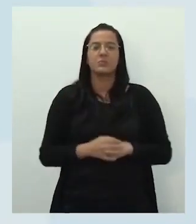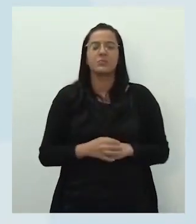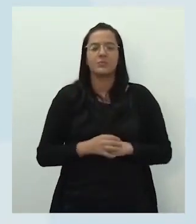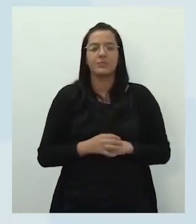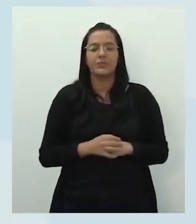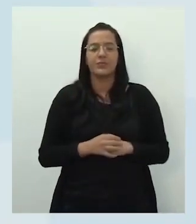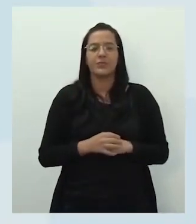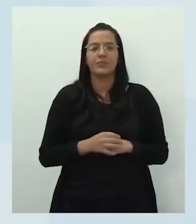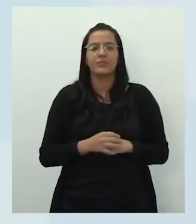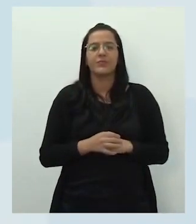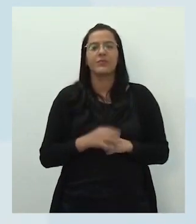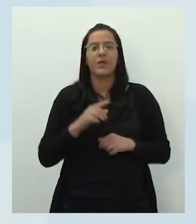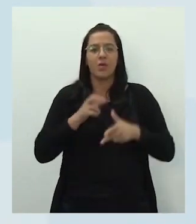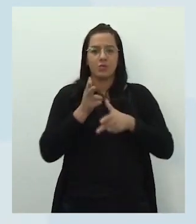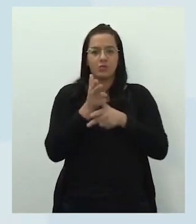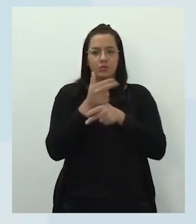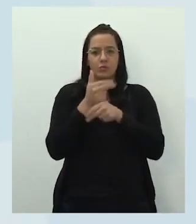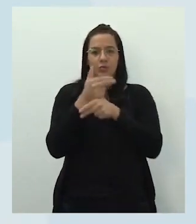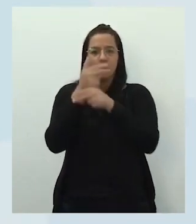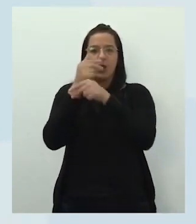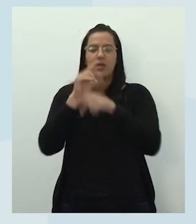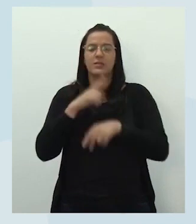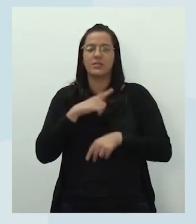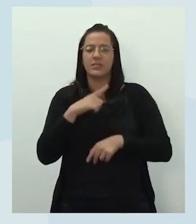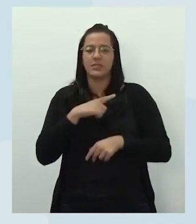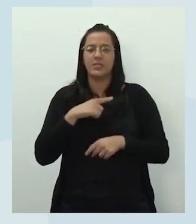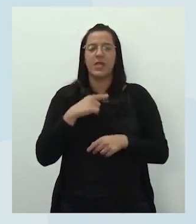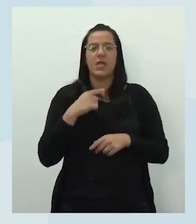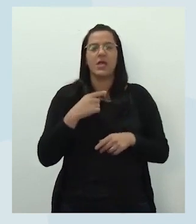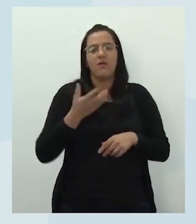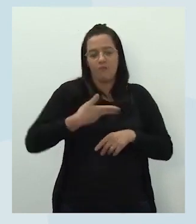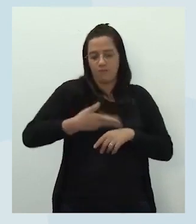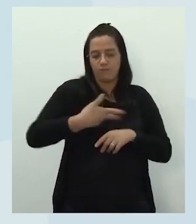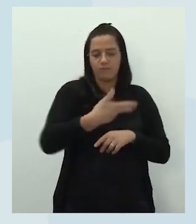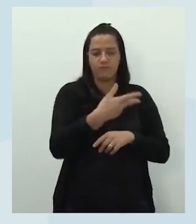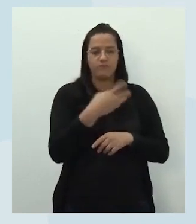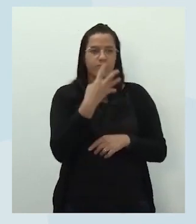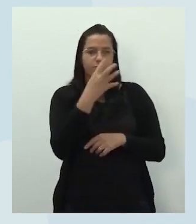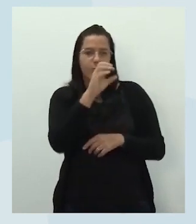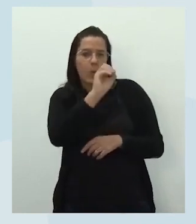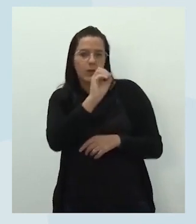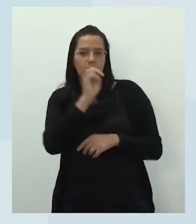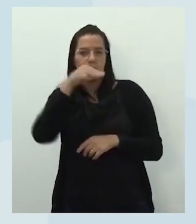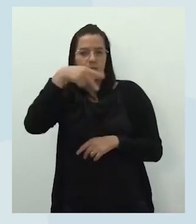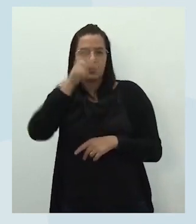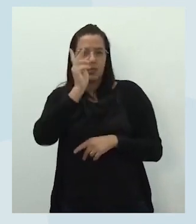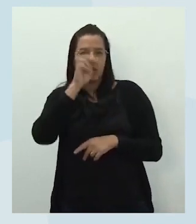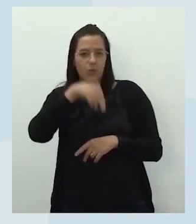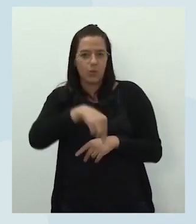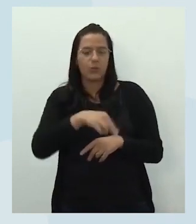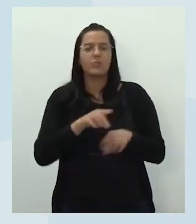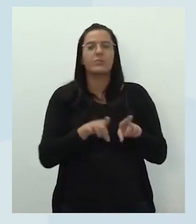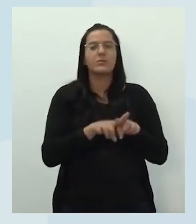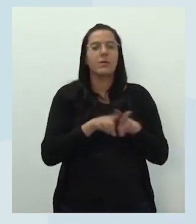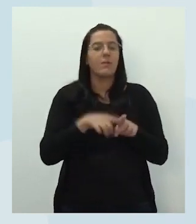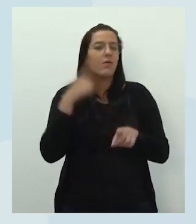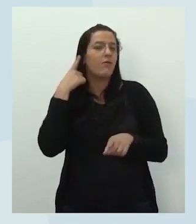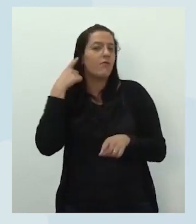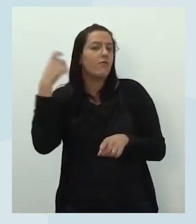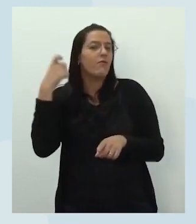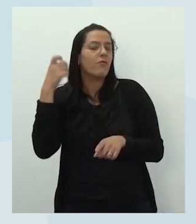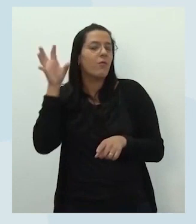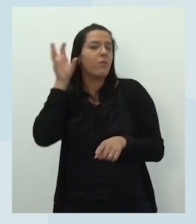O ciclone tem velocidade de 40 km por hora. A propagação do som do trovão é